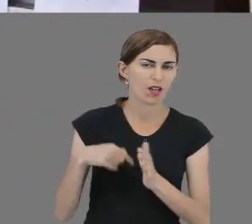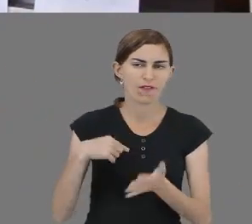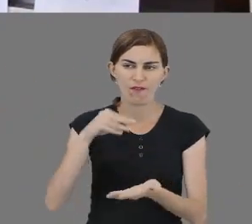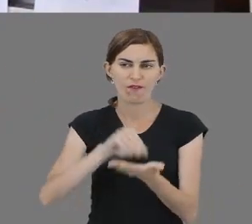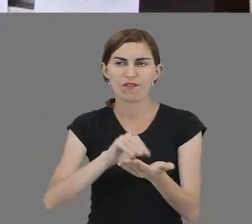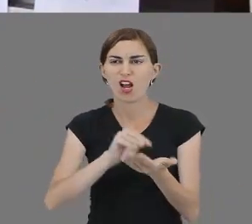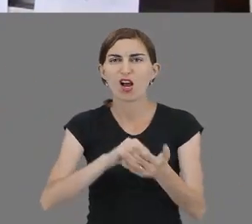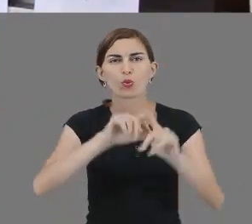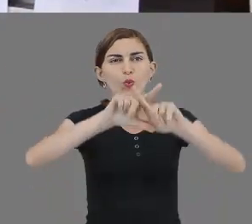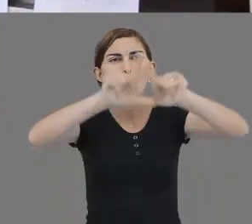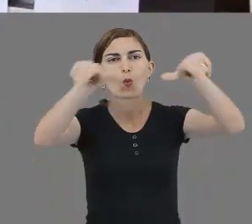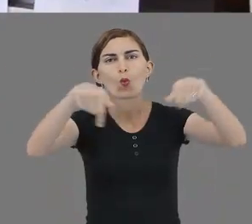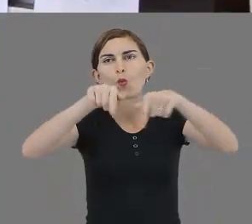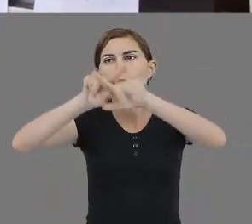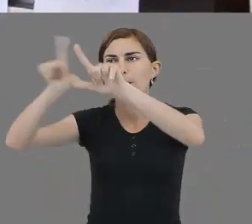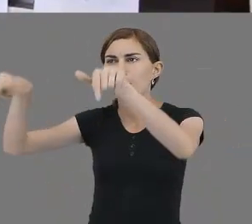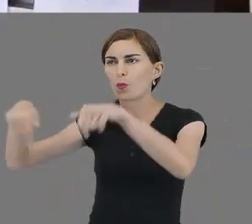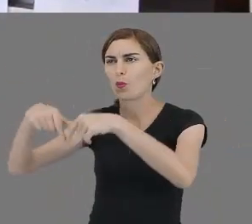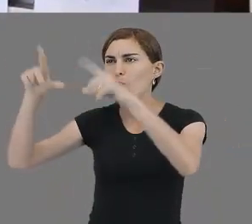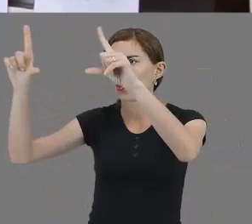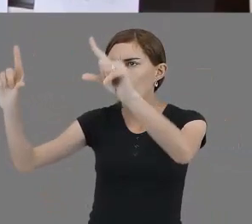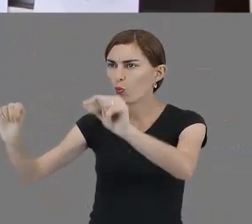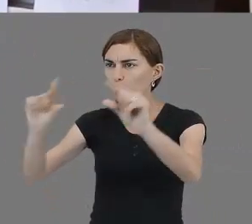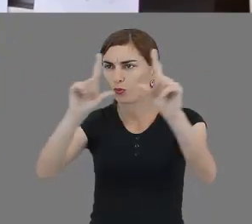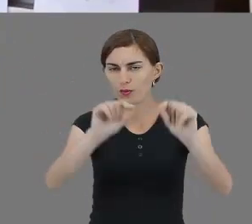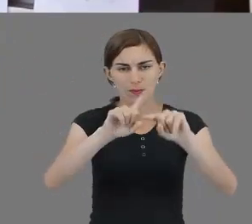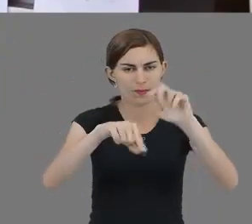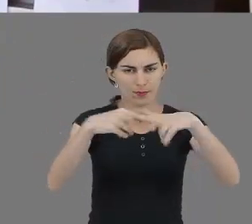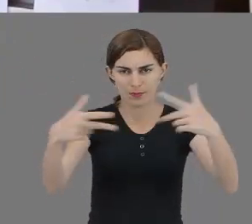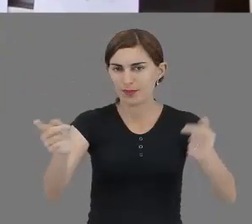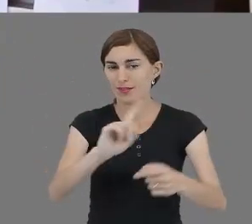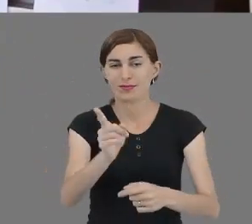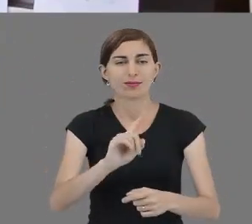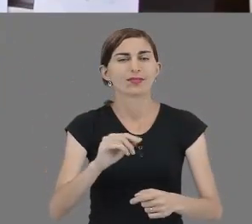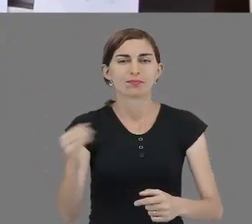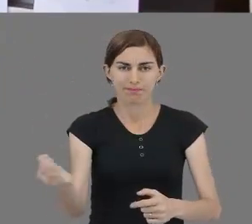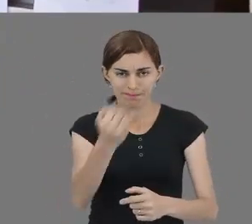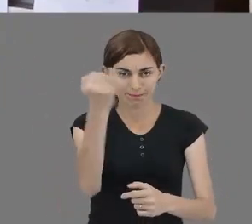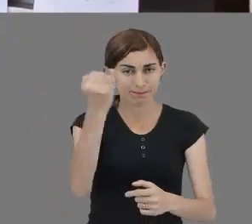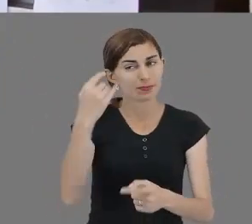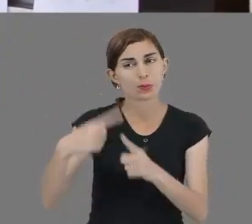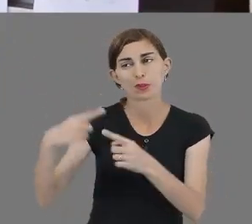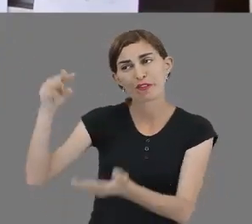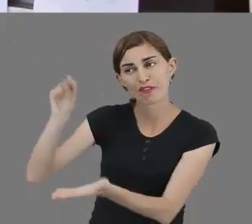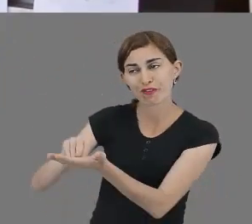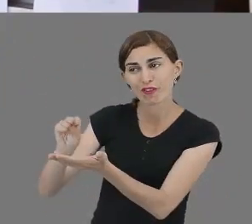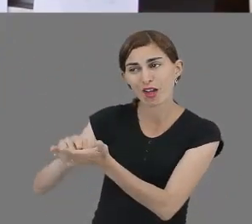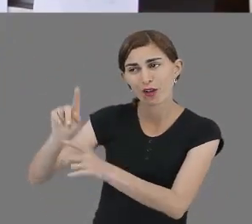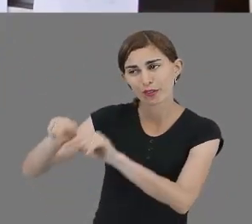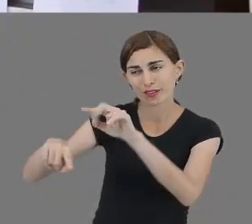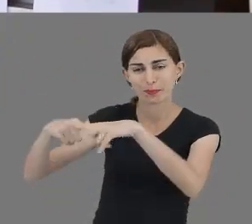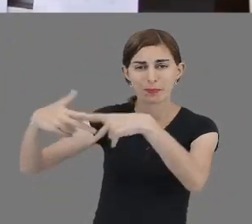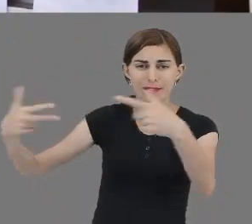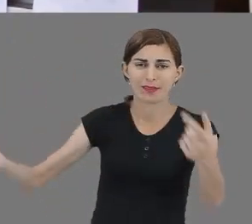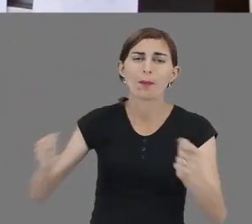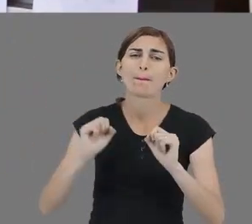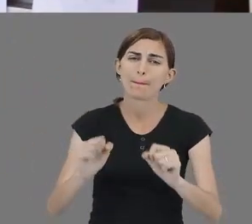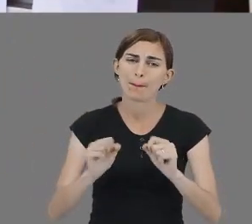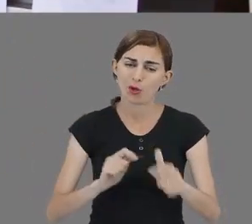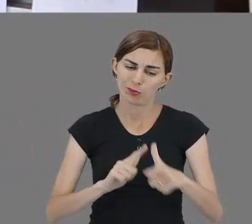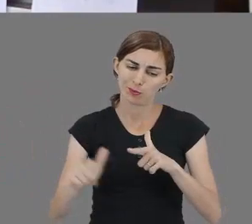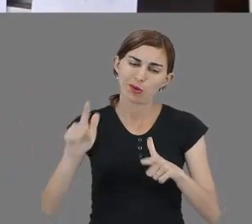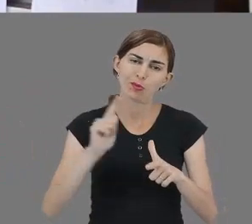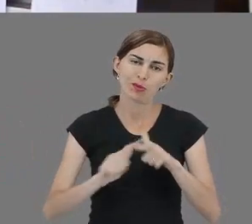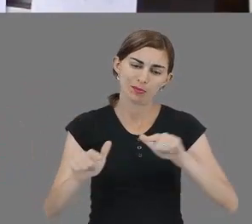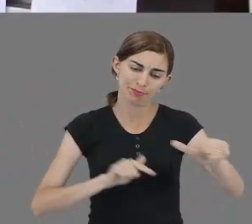deixar faltar material. Por que tudo isso é importante você saber? Porque a falta de materiais pode afetar o